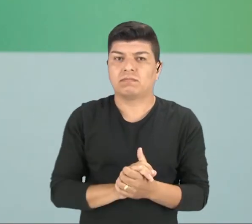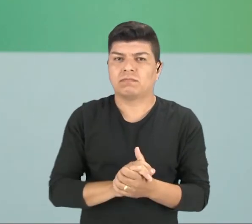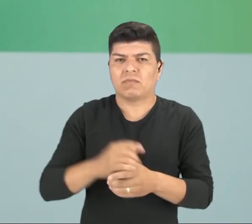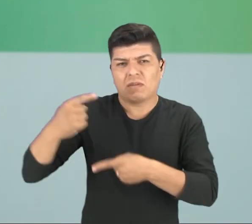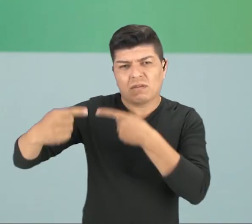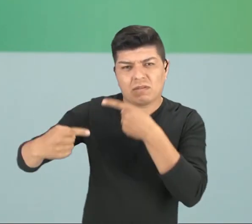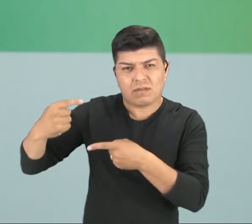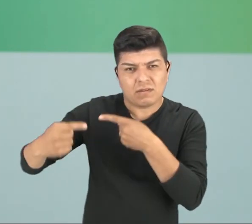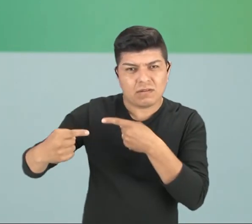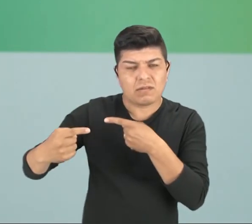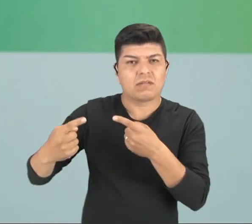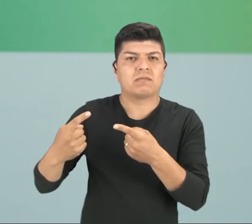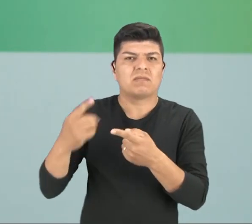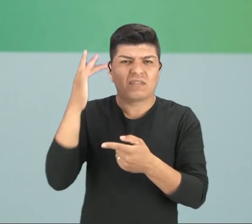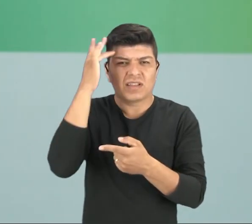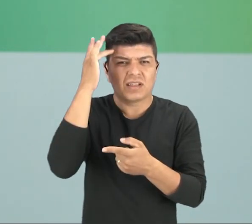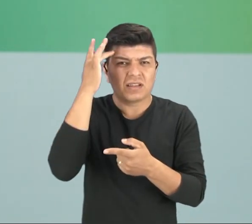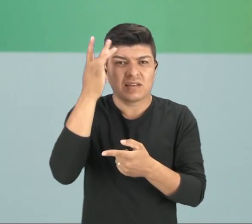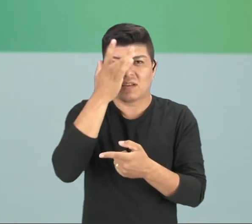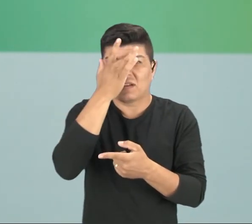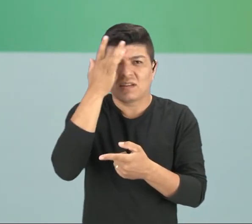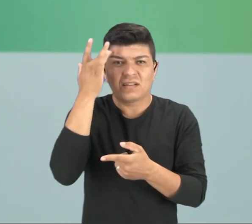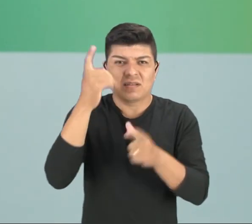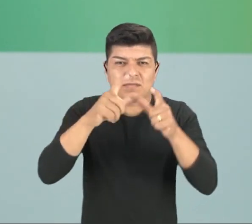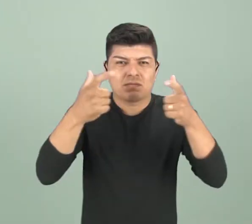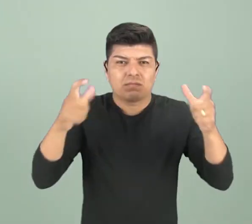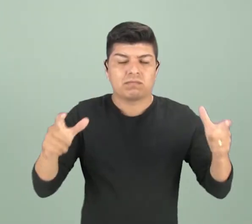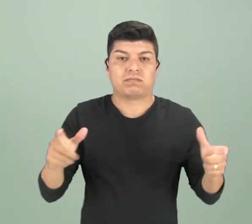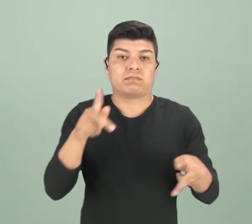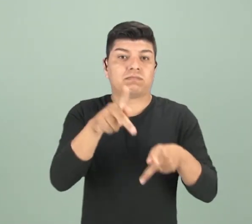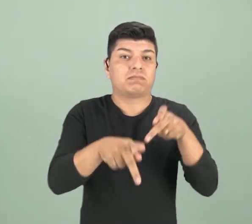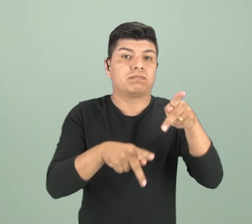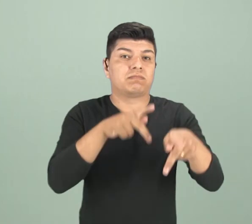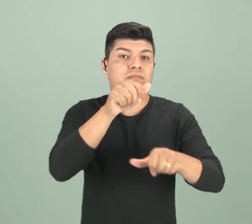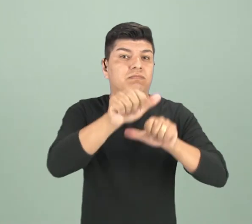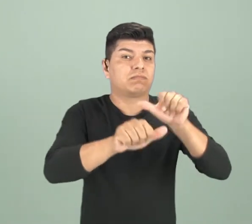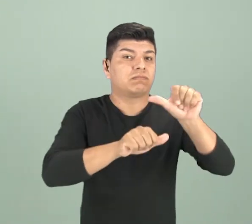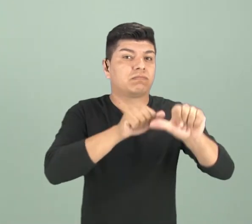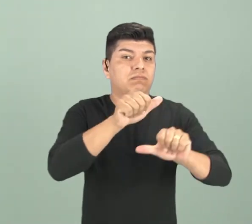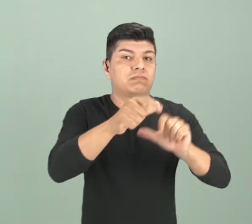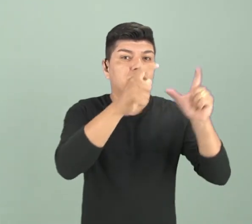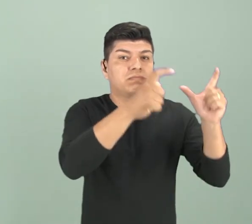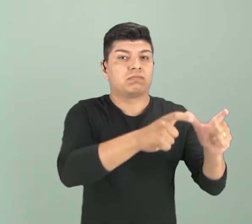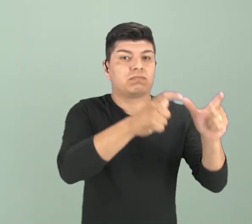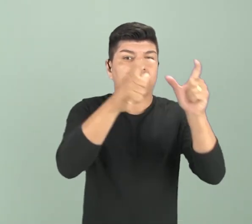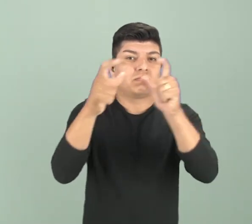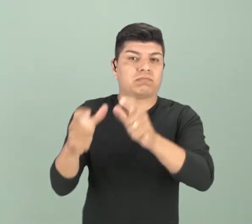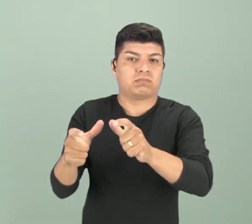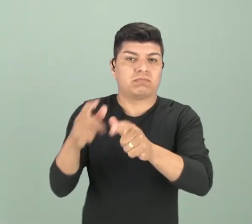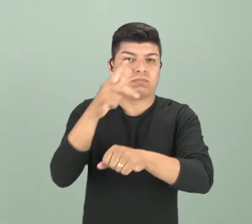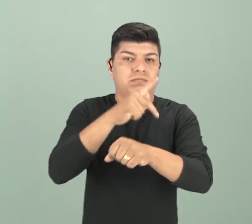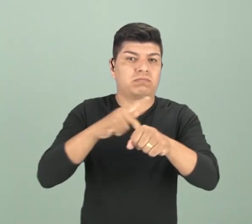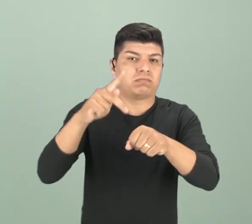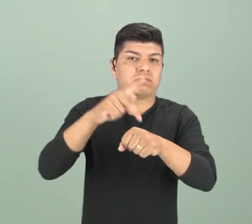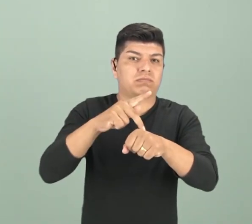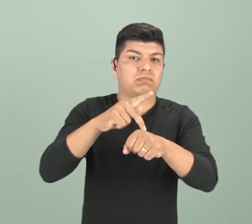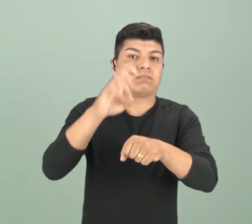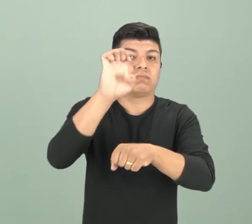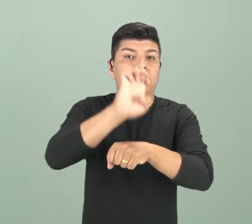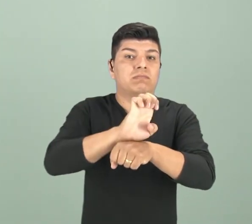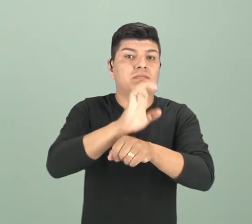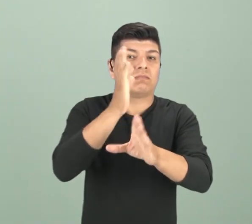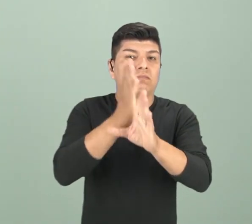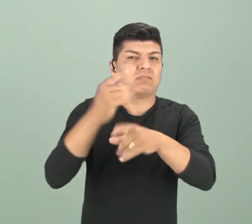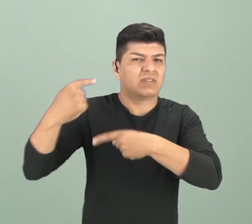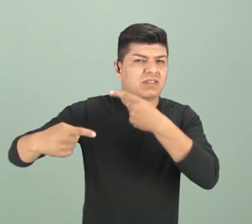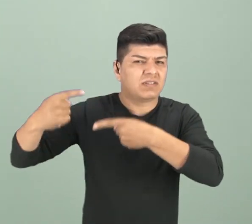principal? Política. Você acha que a maioria da população vai mudar de lugar, vai mudar de país, estado